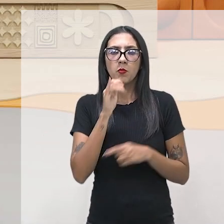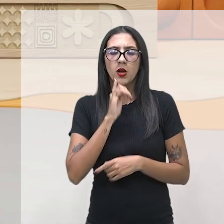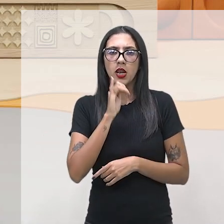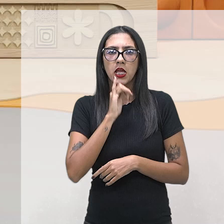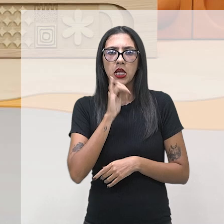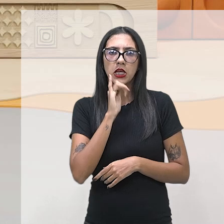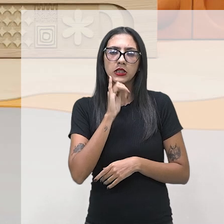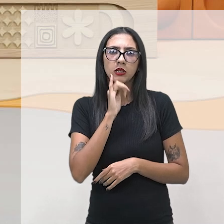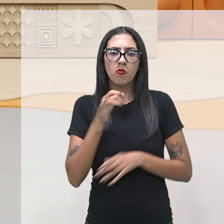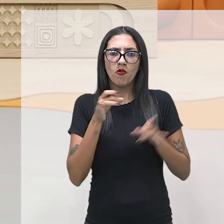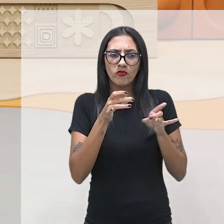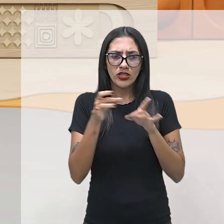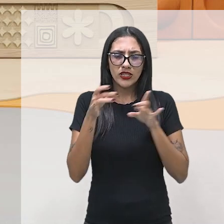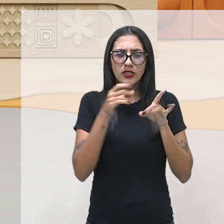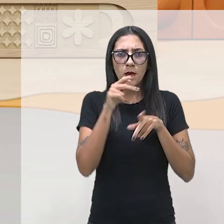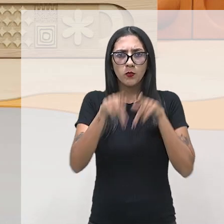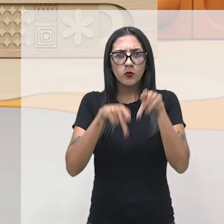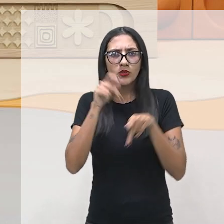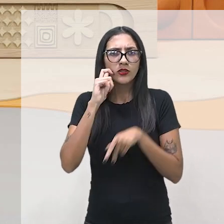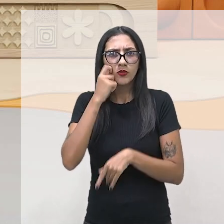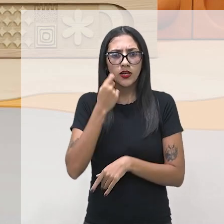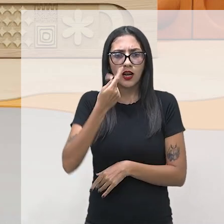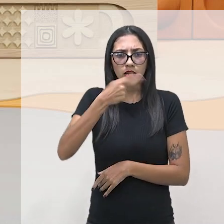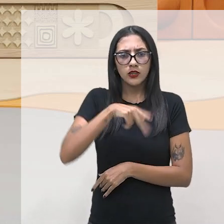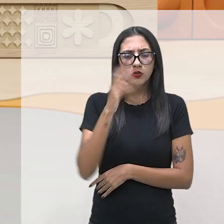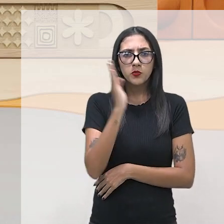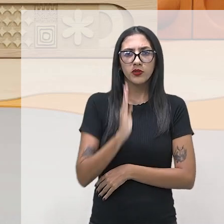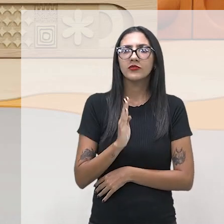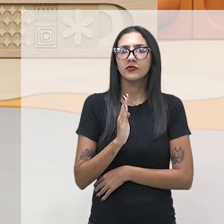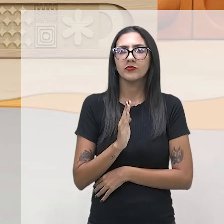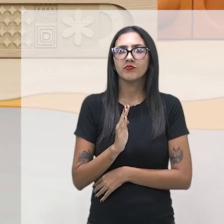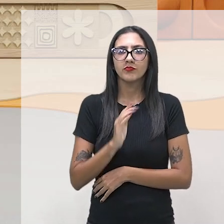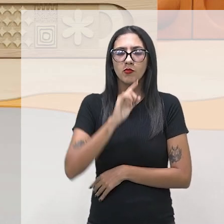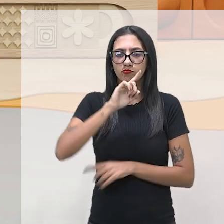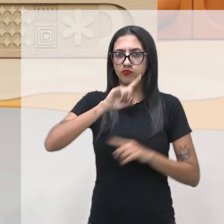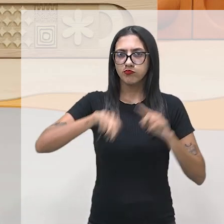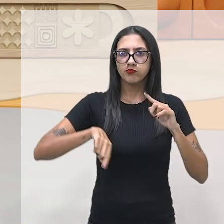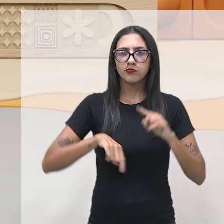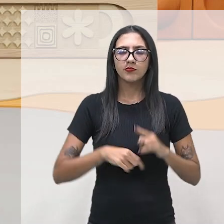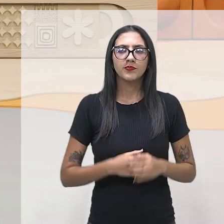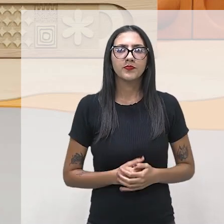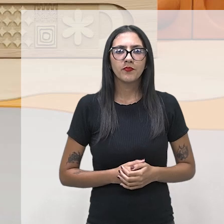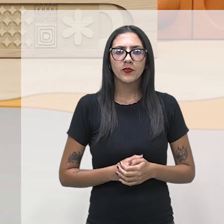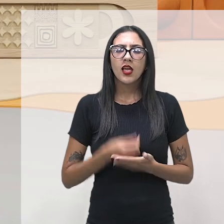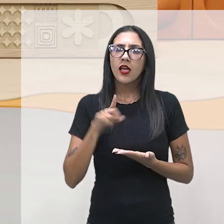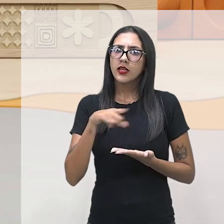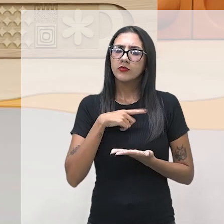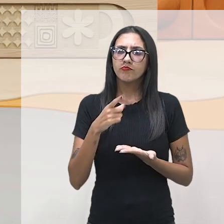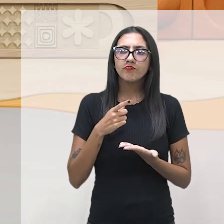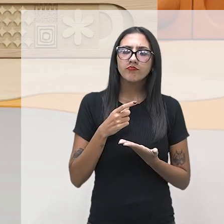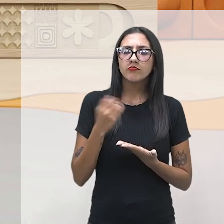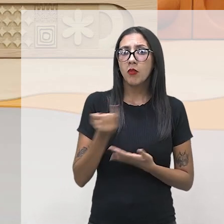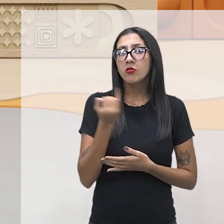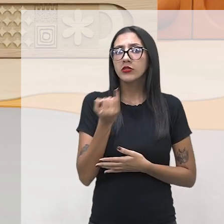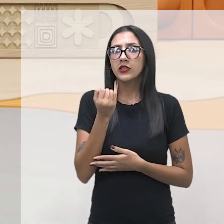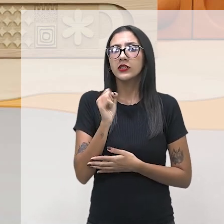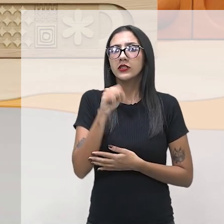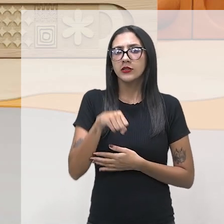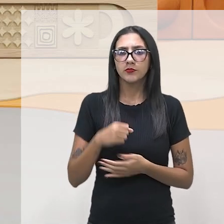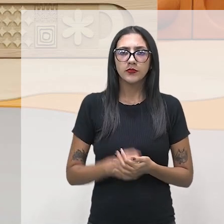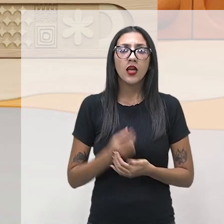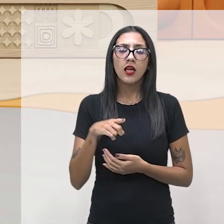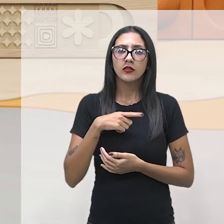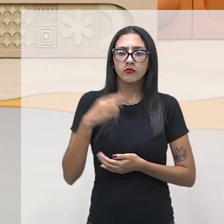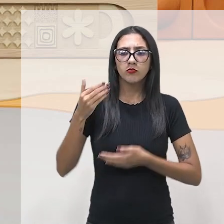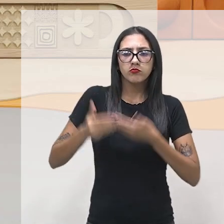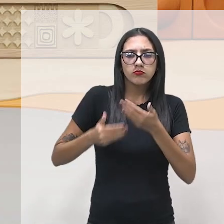território do Brasil. E essa lei foi importante porque meio que ela foi um